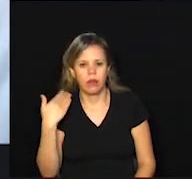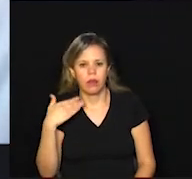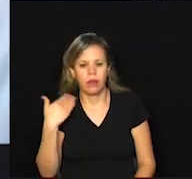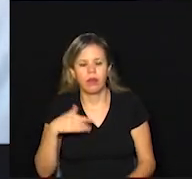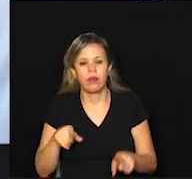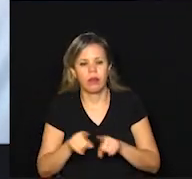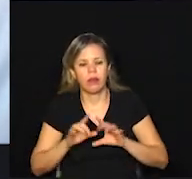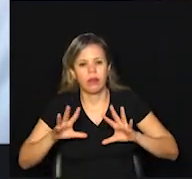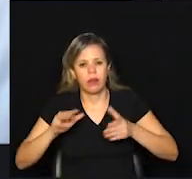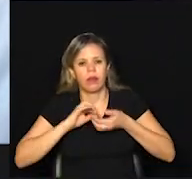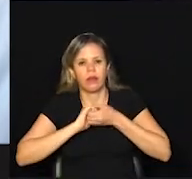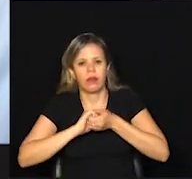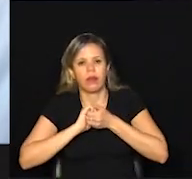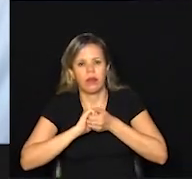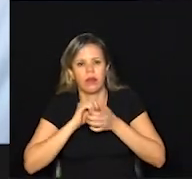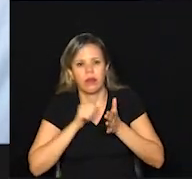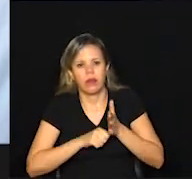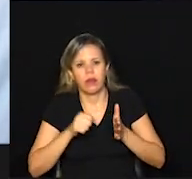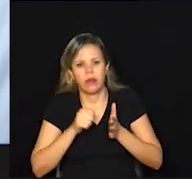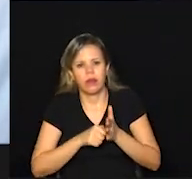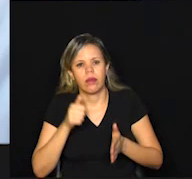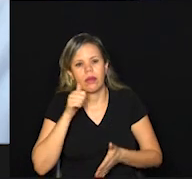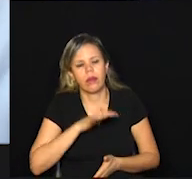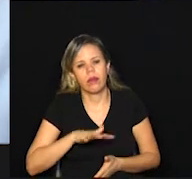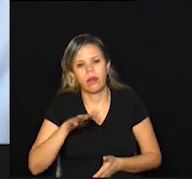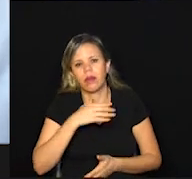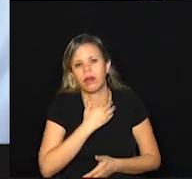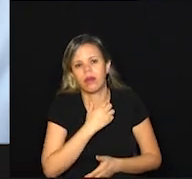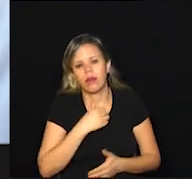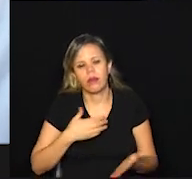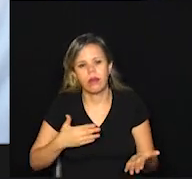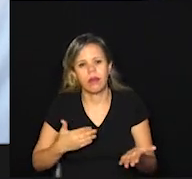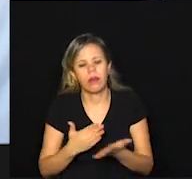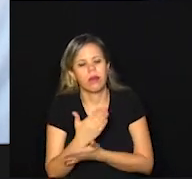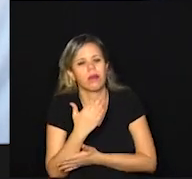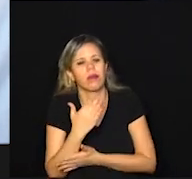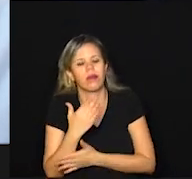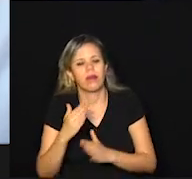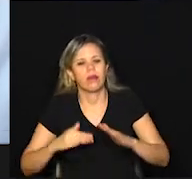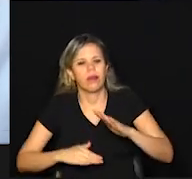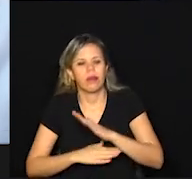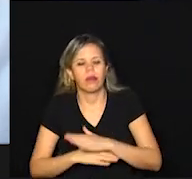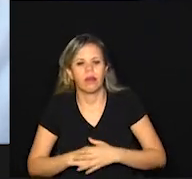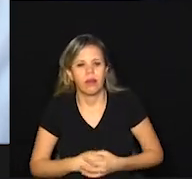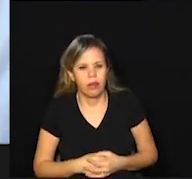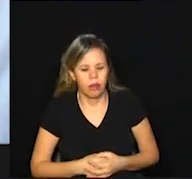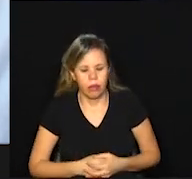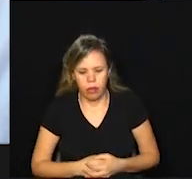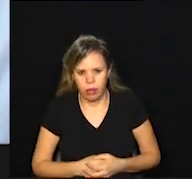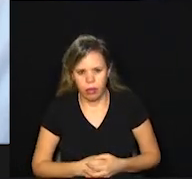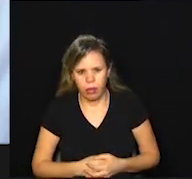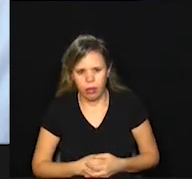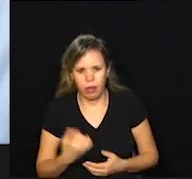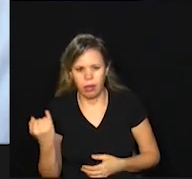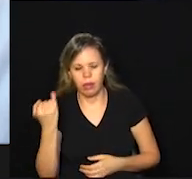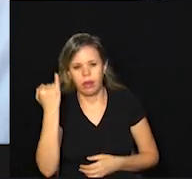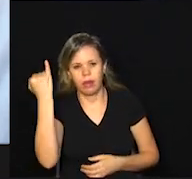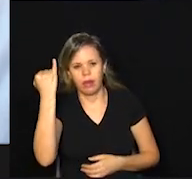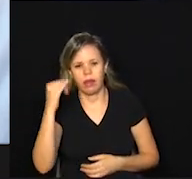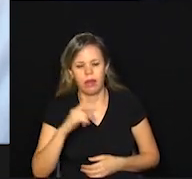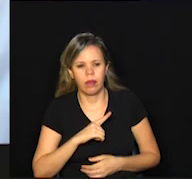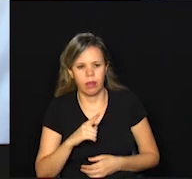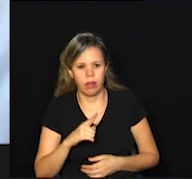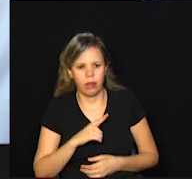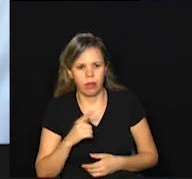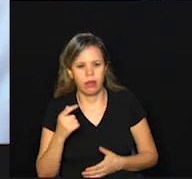comentar todas as parceiras de luta todas as mulheres de areia das geleiras nessa casa é é muito importante a gente